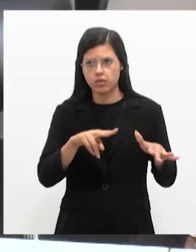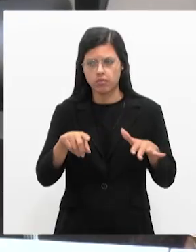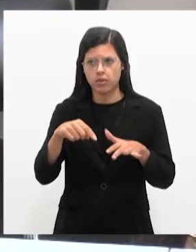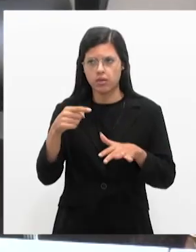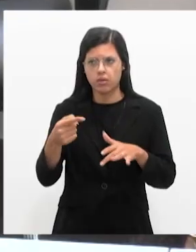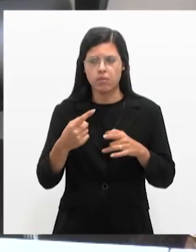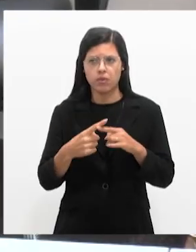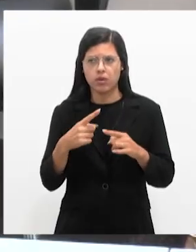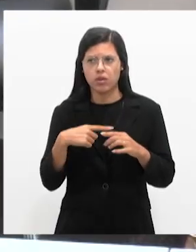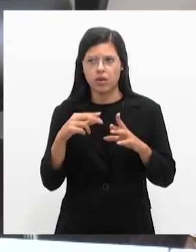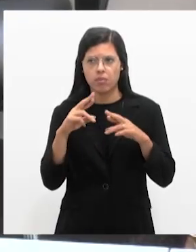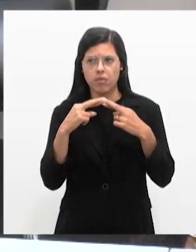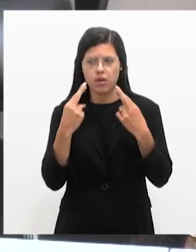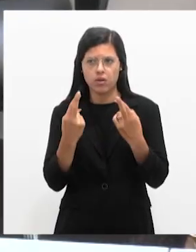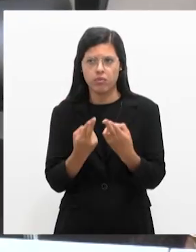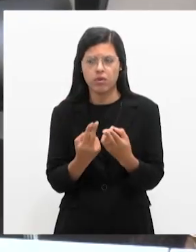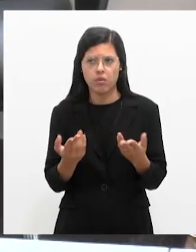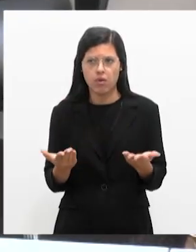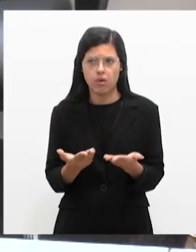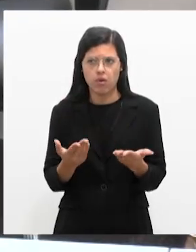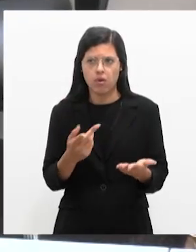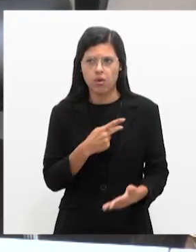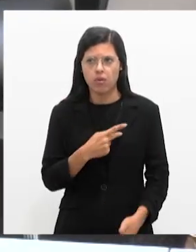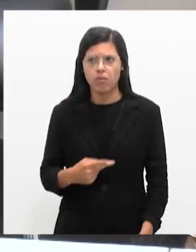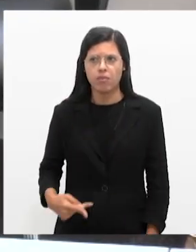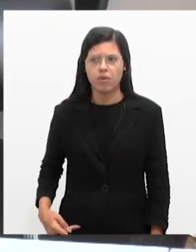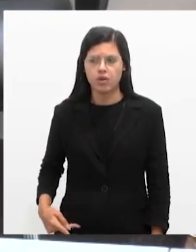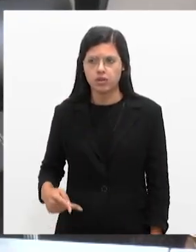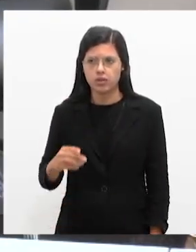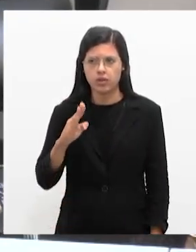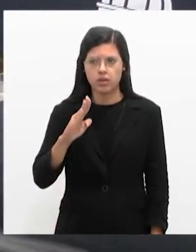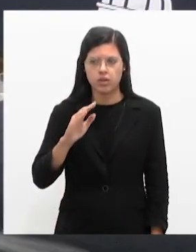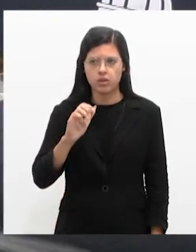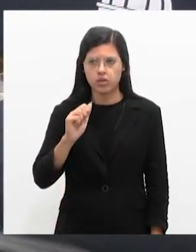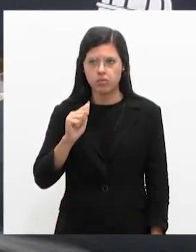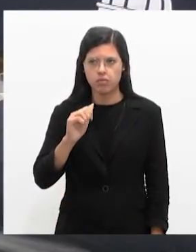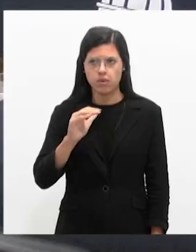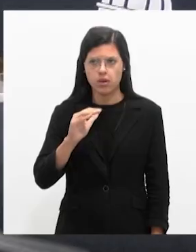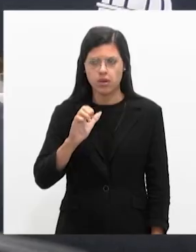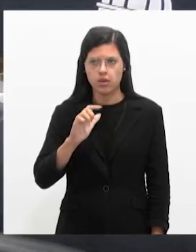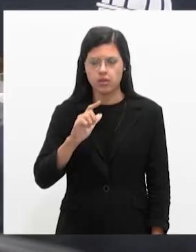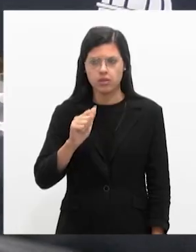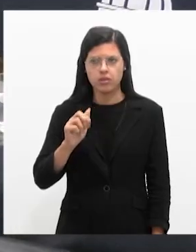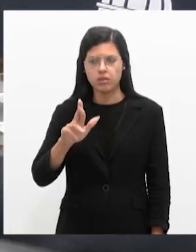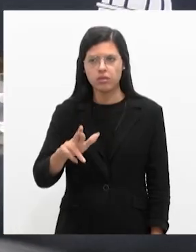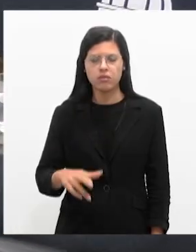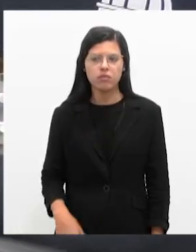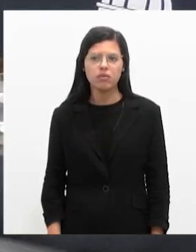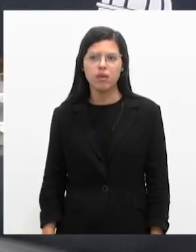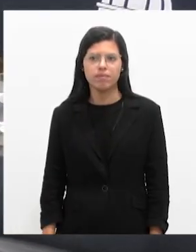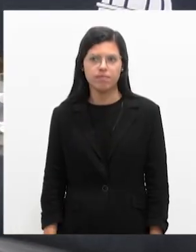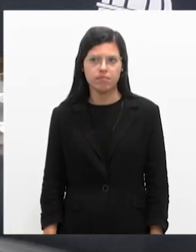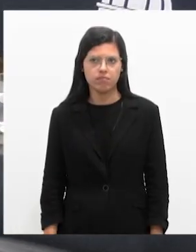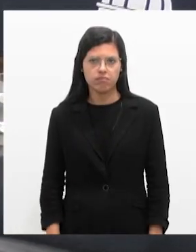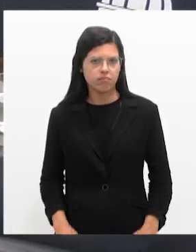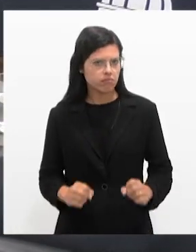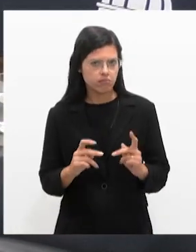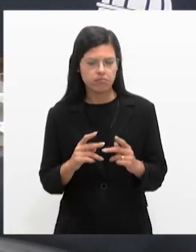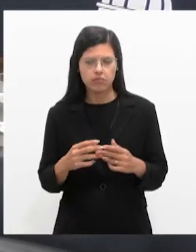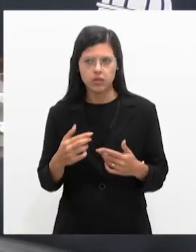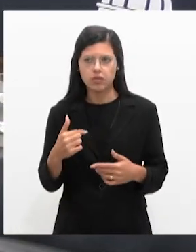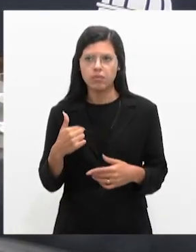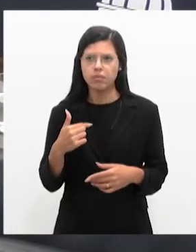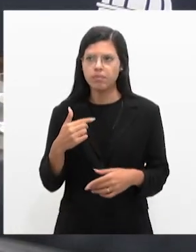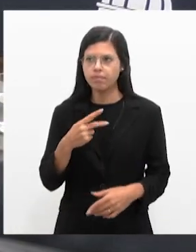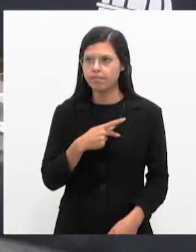presidente Bacelar. É o 12h30. Obrigado. Perfeito. Presidente, também teria que me retirar aí com o deputado Luiz Paulo. Só